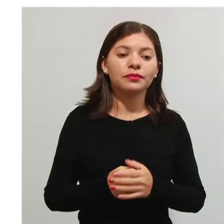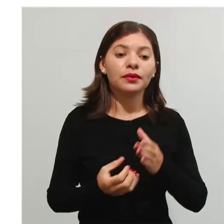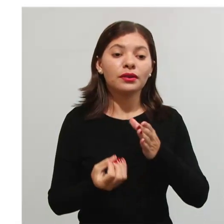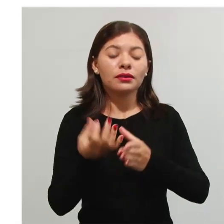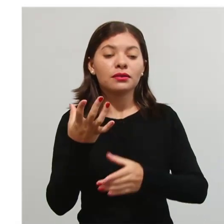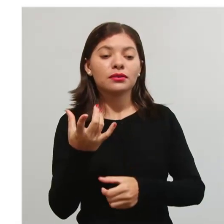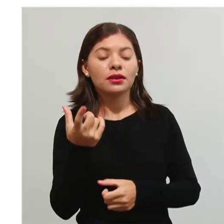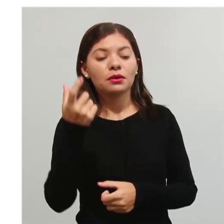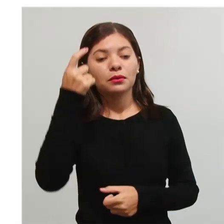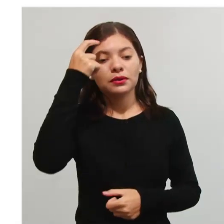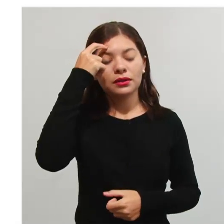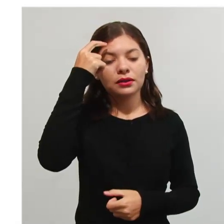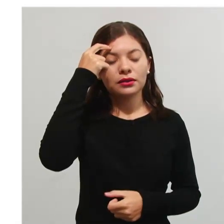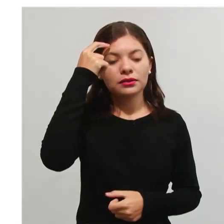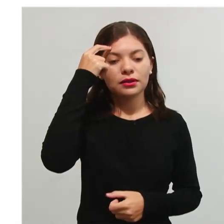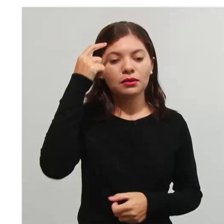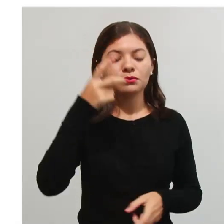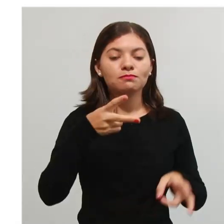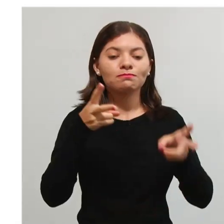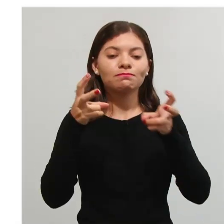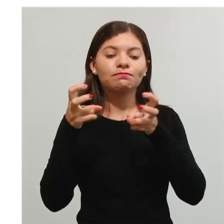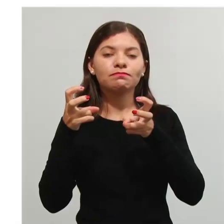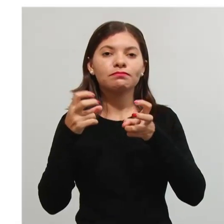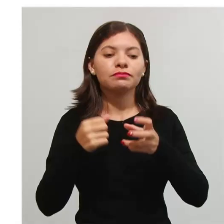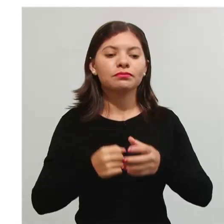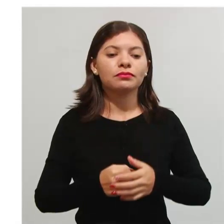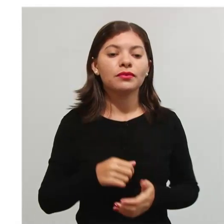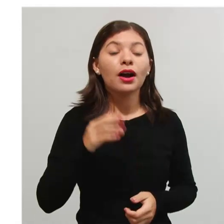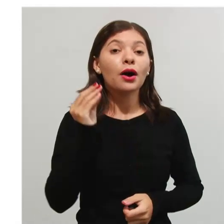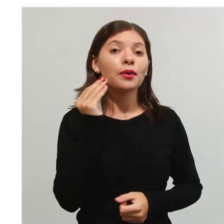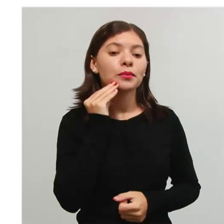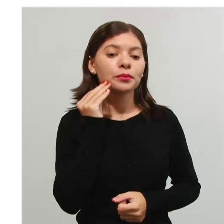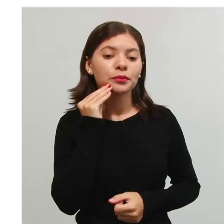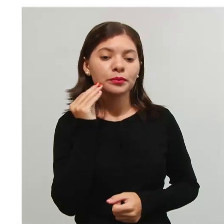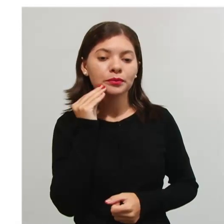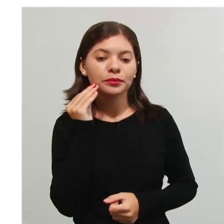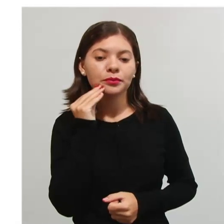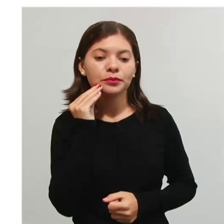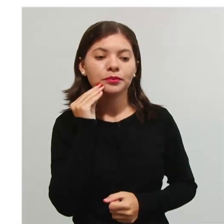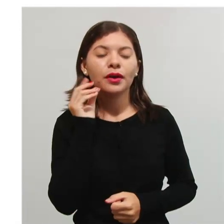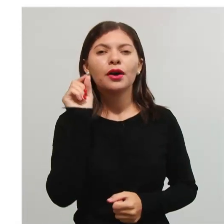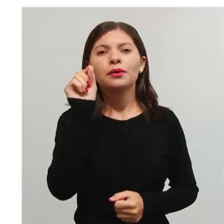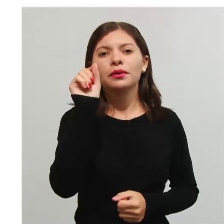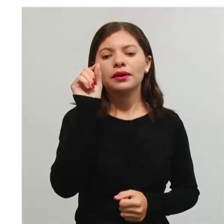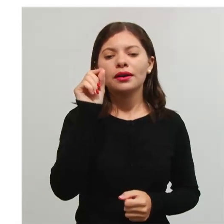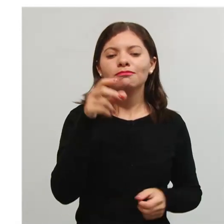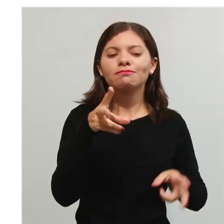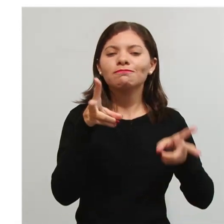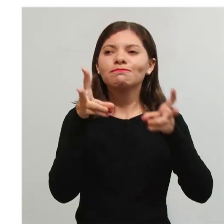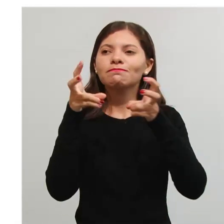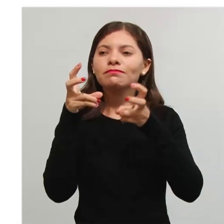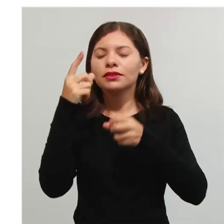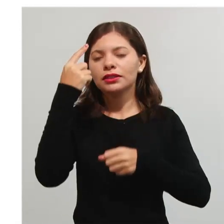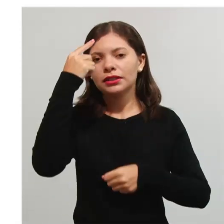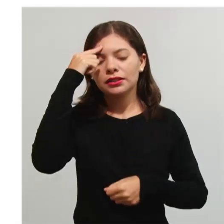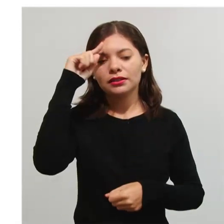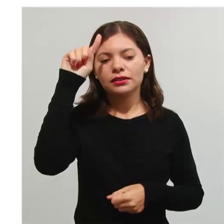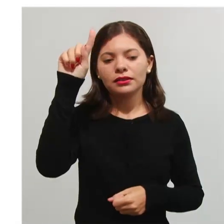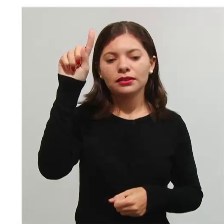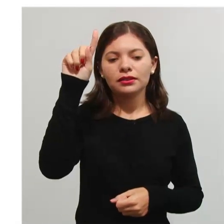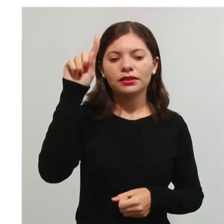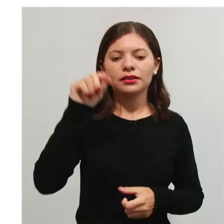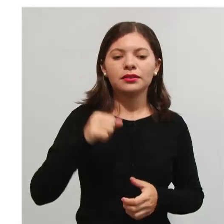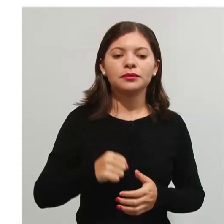elaboração intelectual, a concepção. A oportunidade para o empreendedor é a concepção